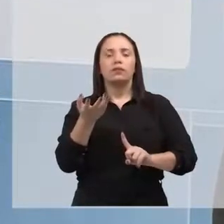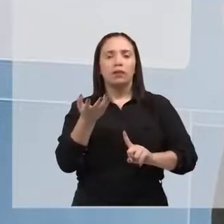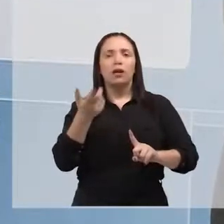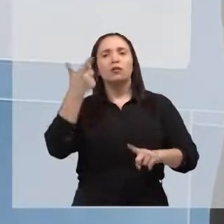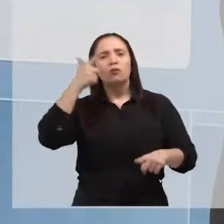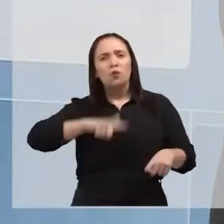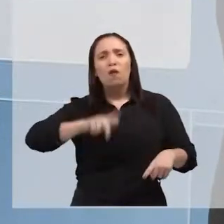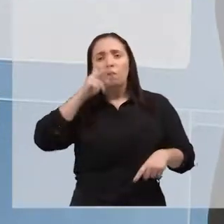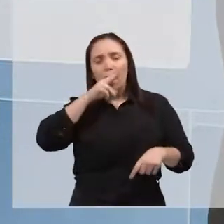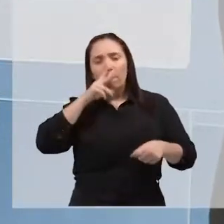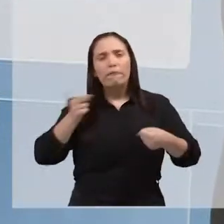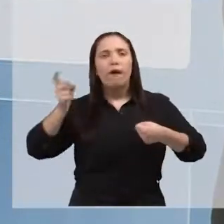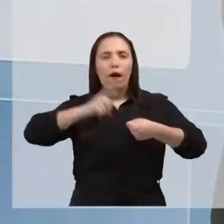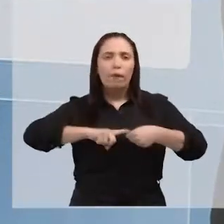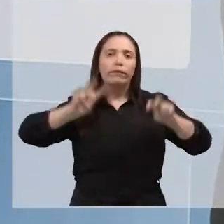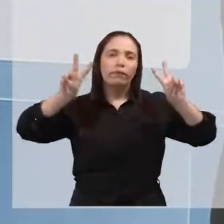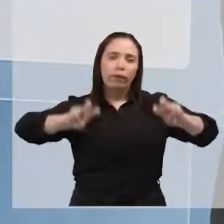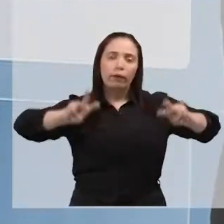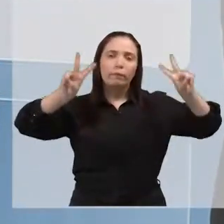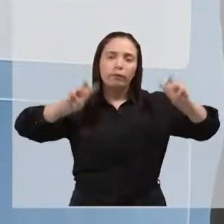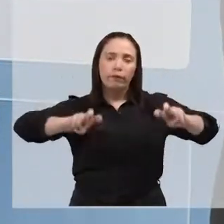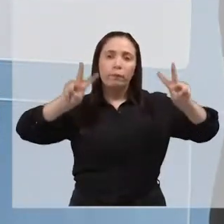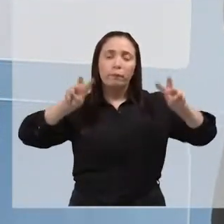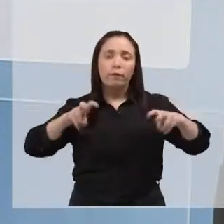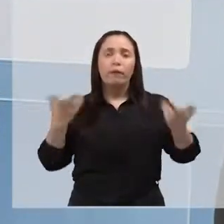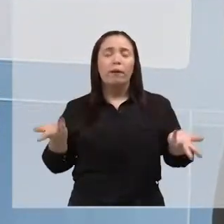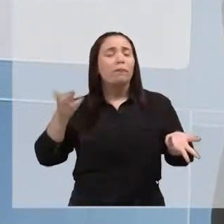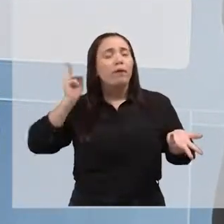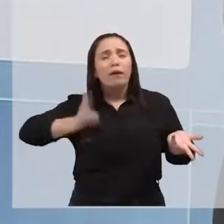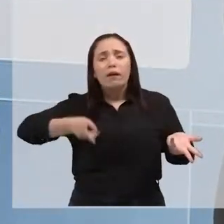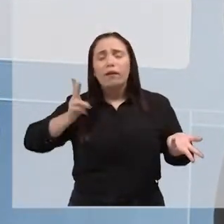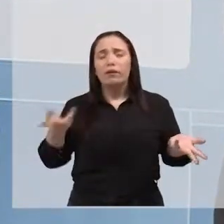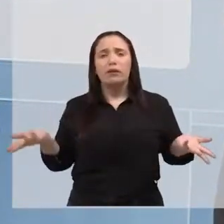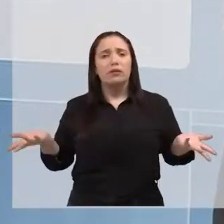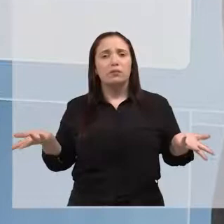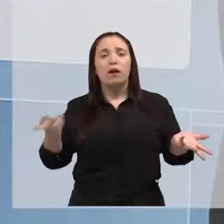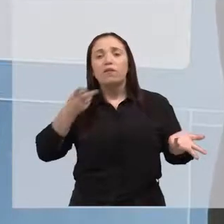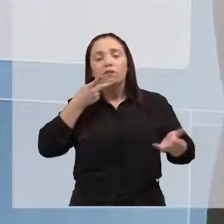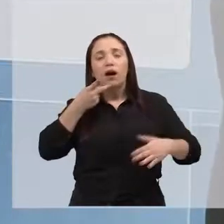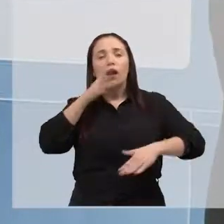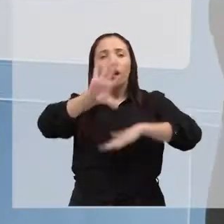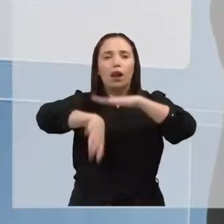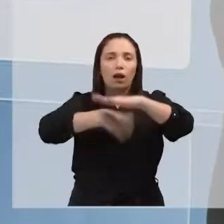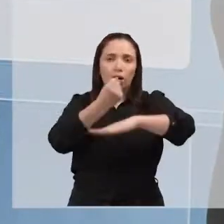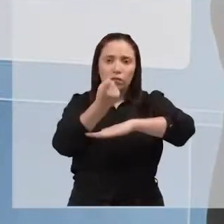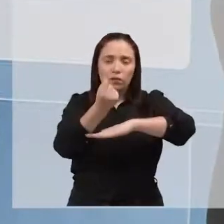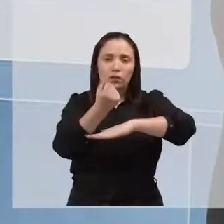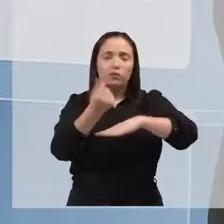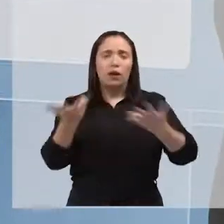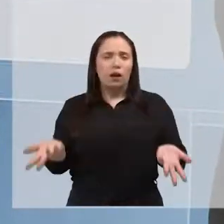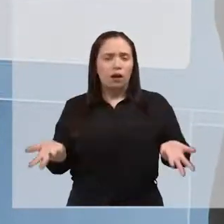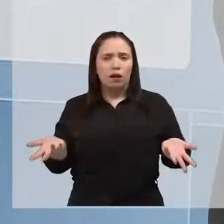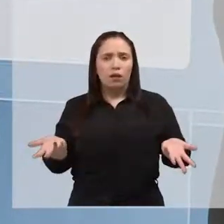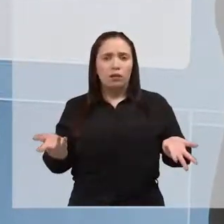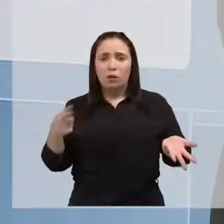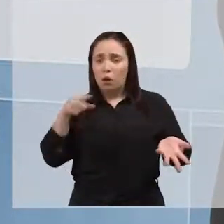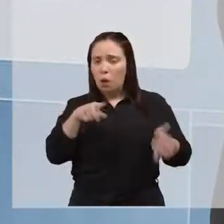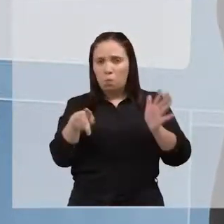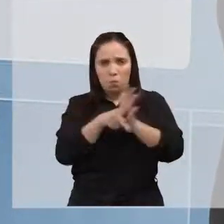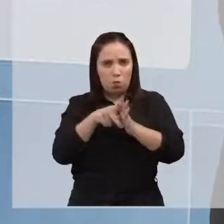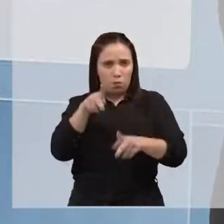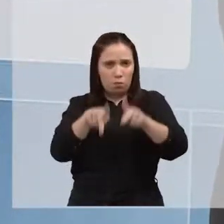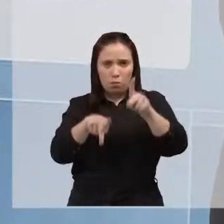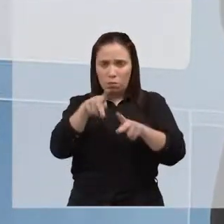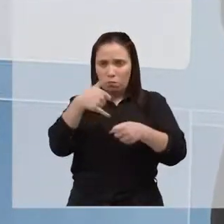requentar. Requentaram a mesma história e a denúncia é a mesma. Aí o pessoal fala em Lava Jato, e não é Lava Jato, essa história não é da